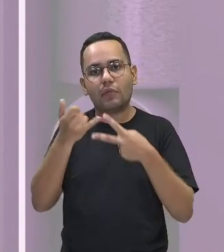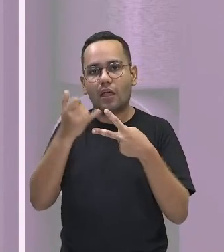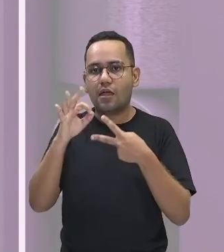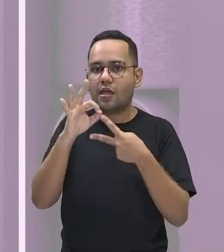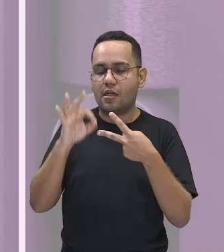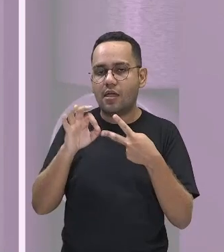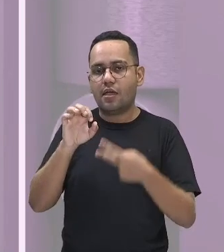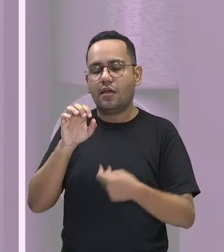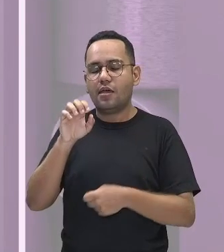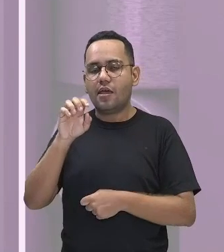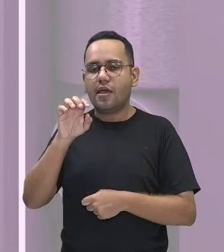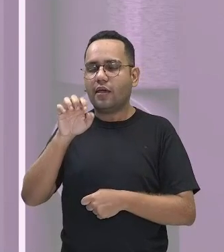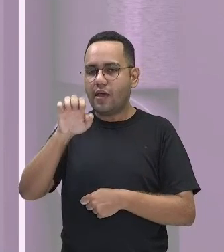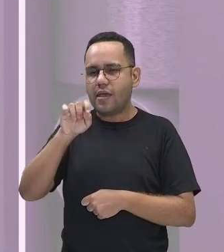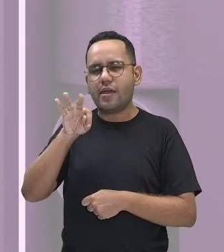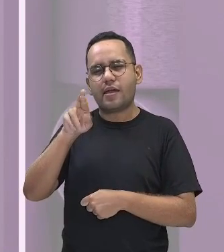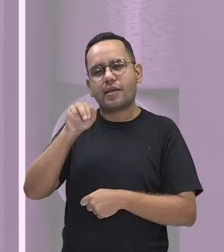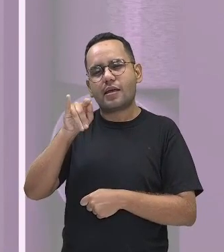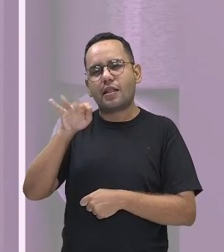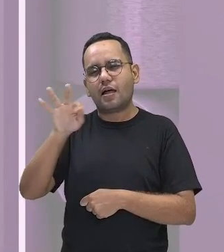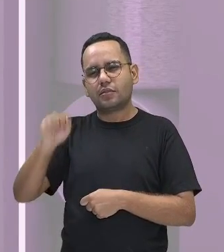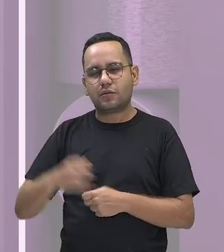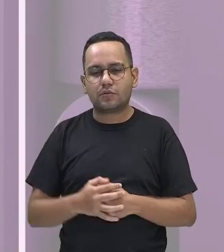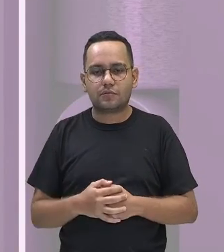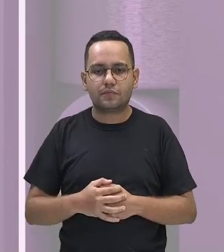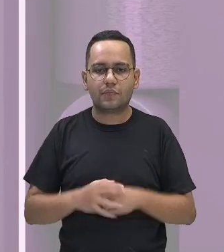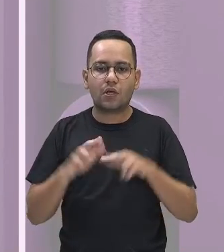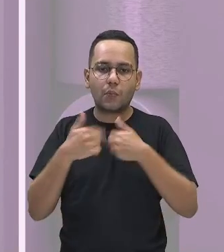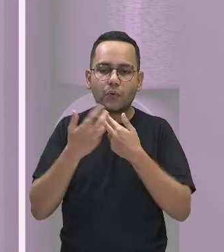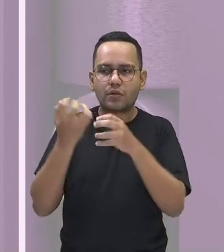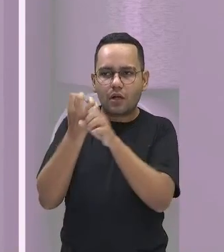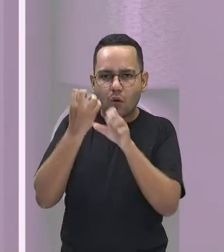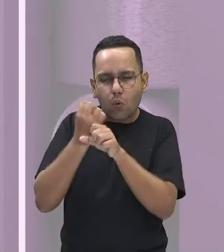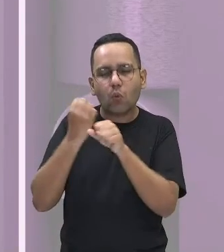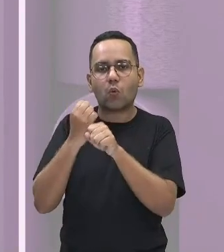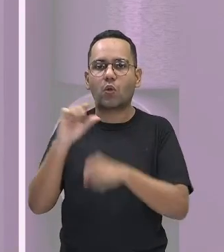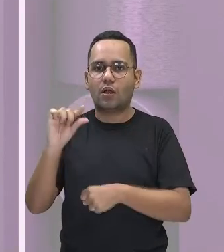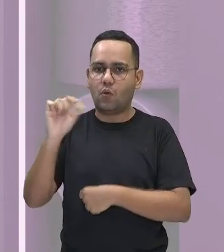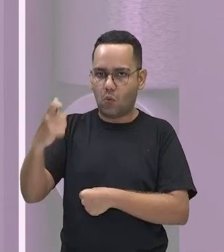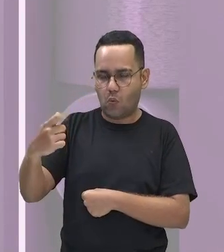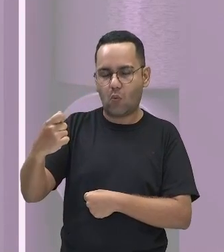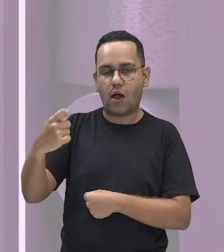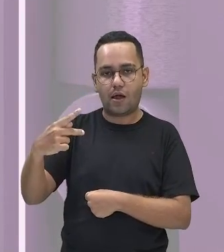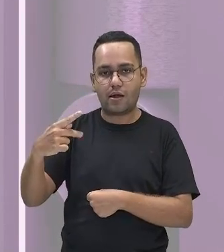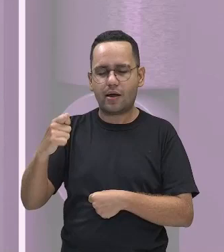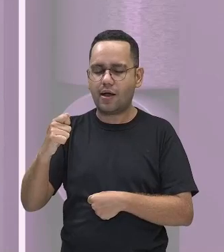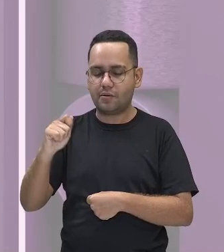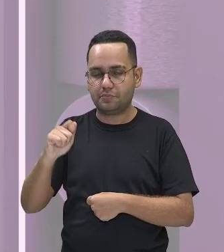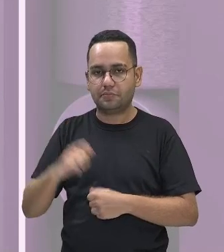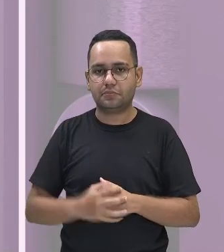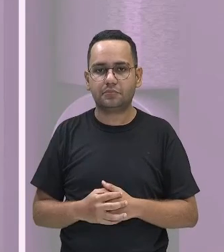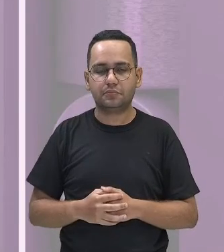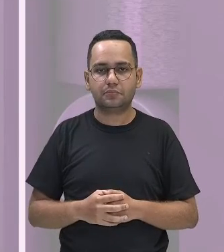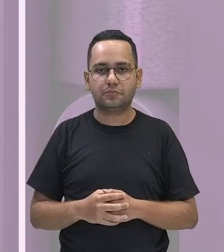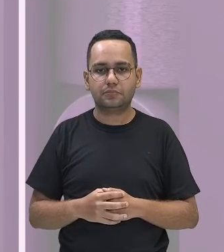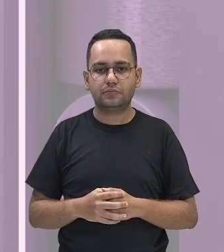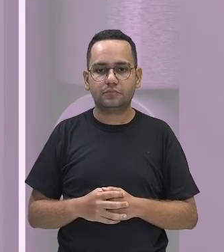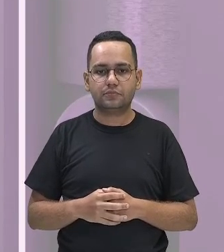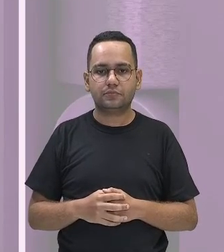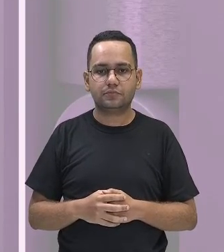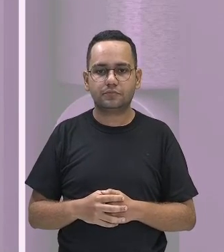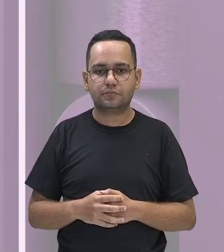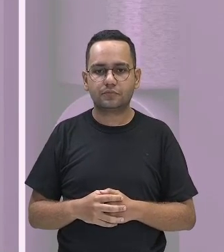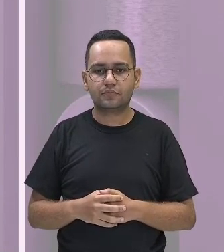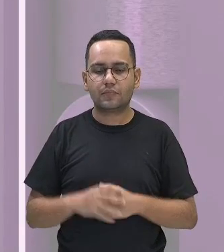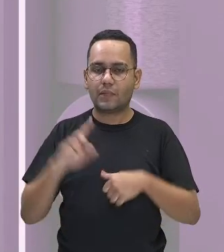Então, você pode calcular ali a medida desse apótema, que é a altura do triângulo equilátero, tá? Para que você possa